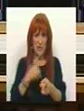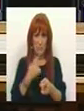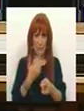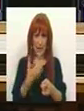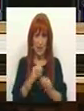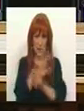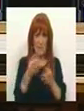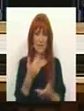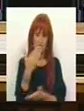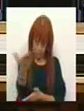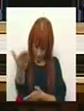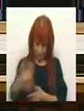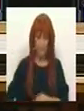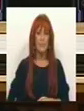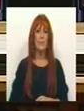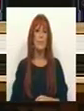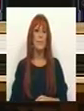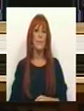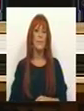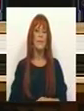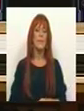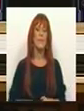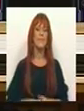pedido de esclarecimento. Tem a palavra.